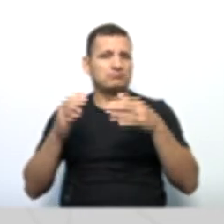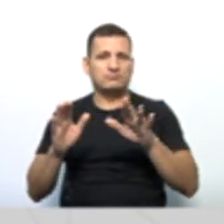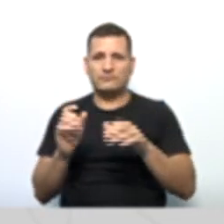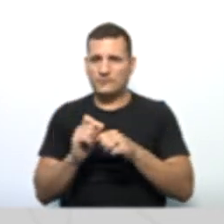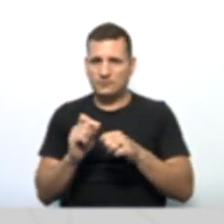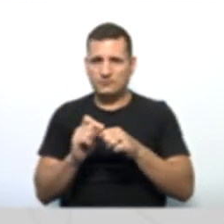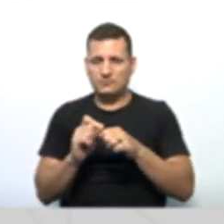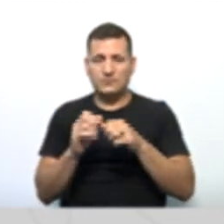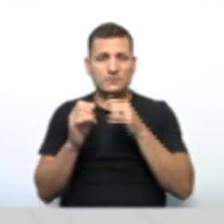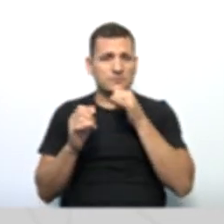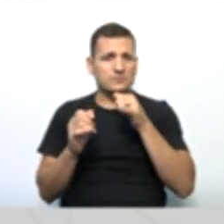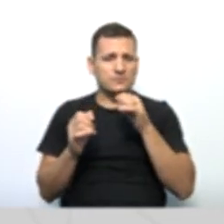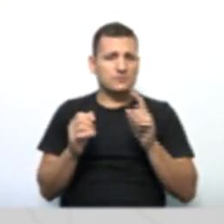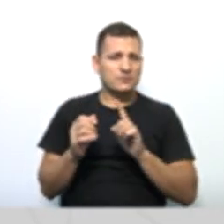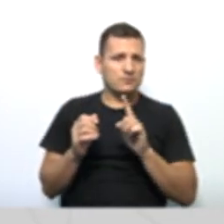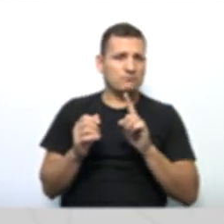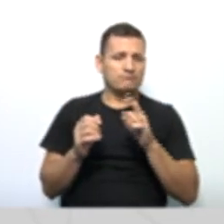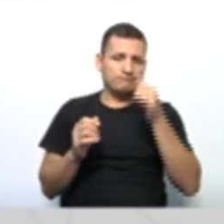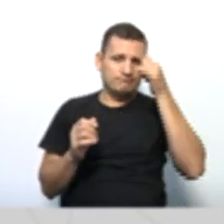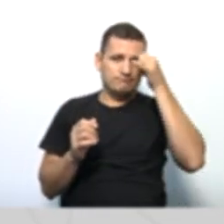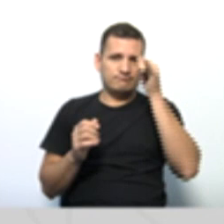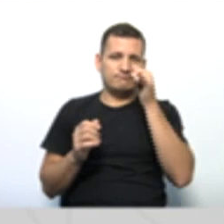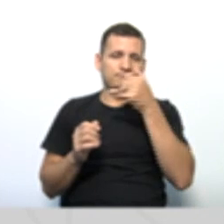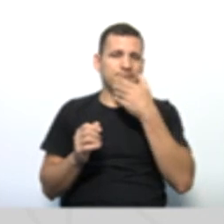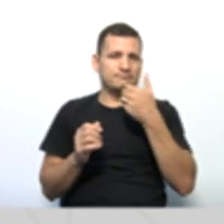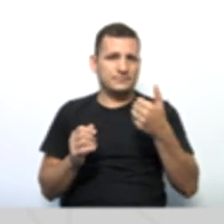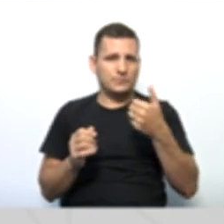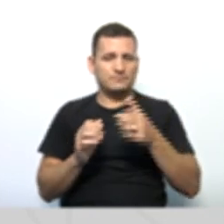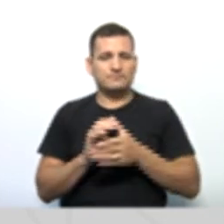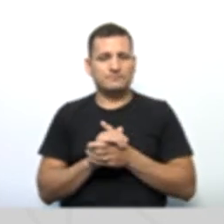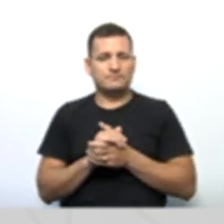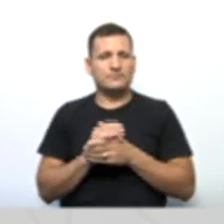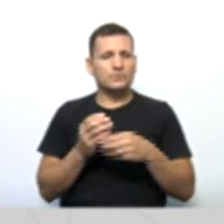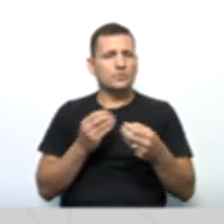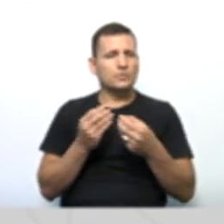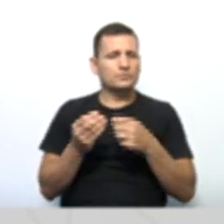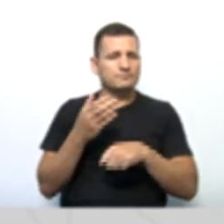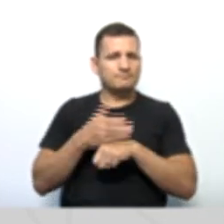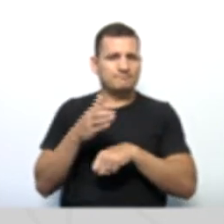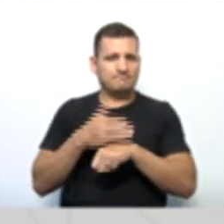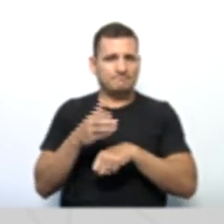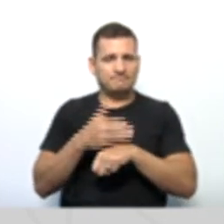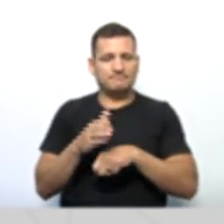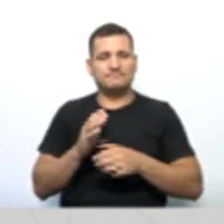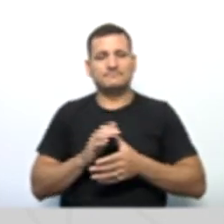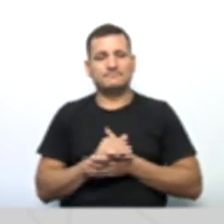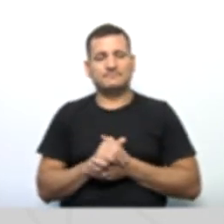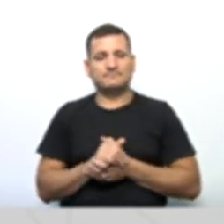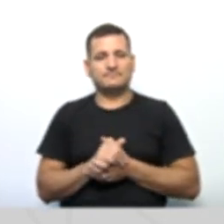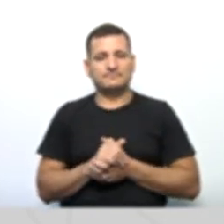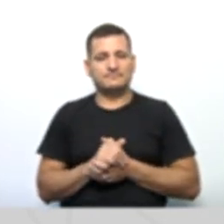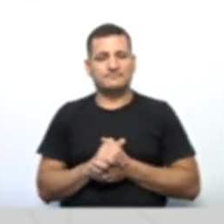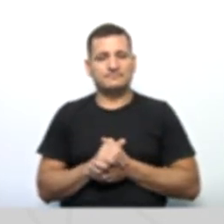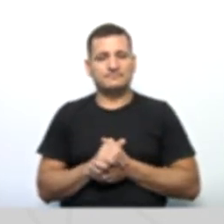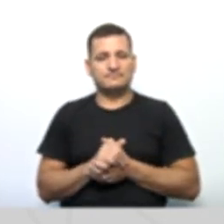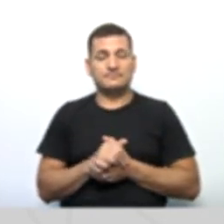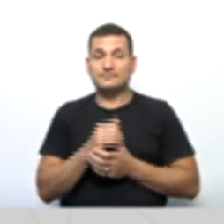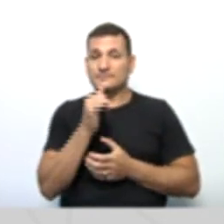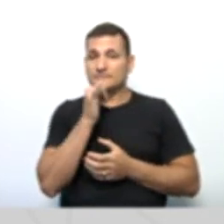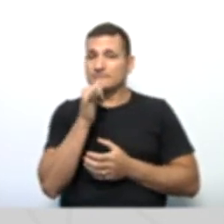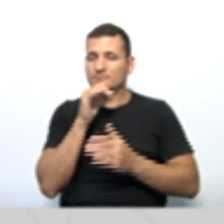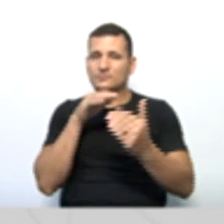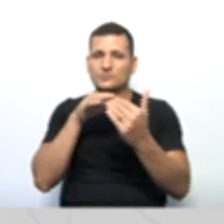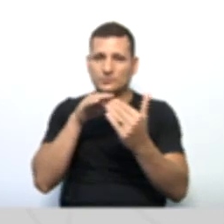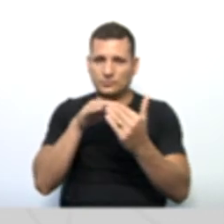considerar que não, é melhor evitar. Como é que eu posso trabalhar isso na prática? Vamos para um exemplo. A gente concorda que mentir